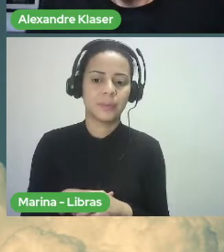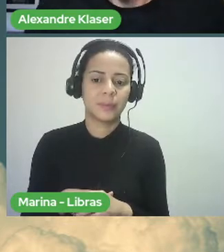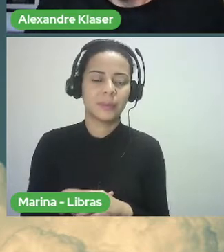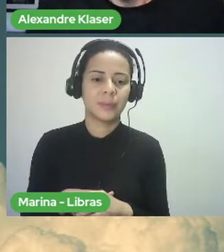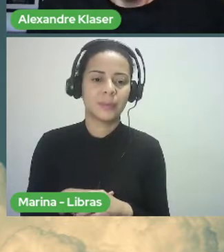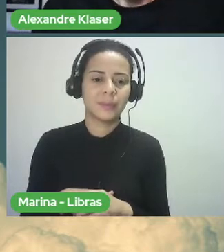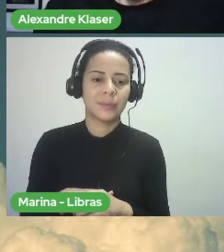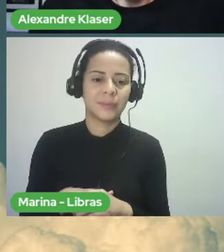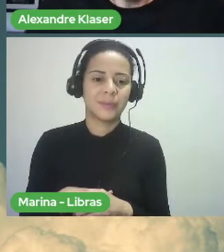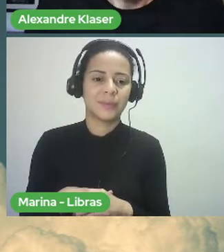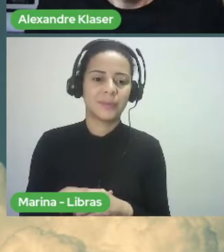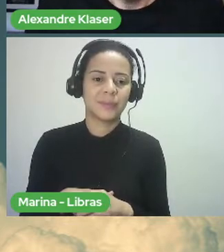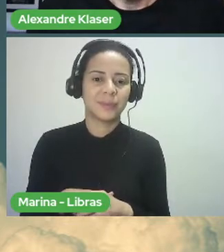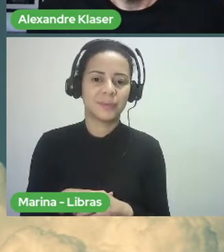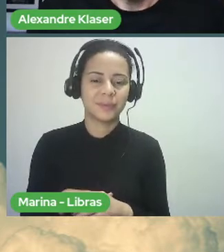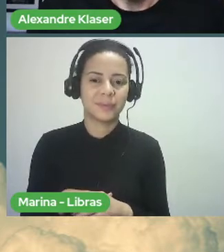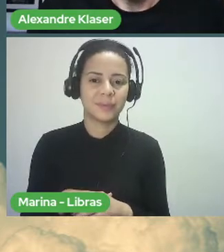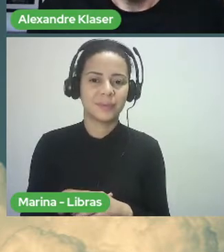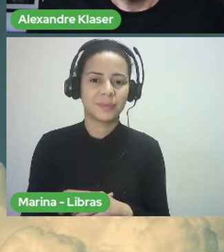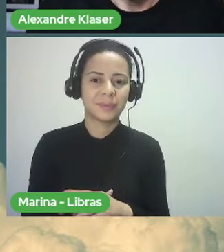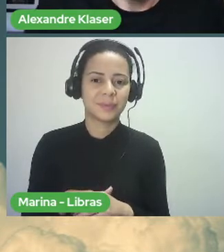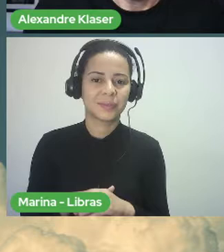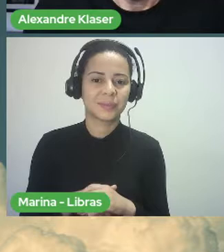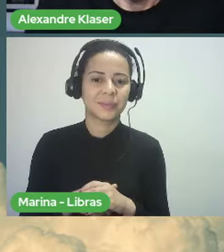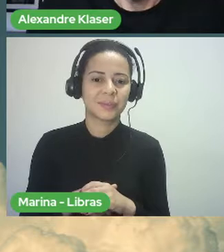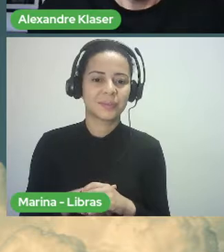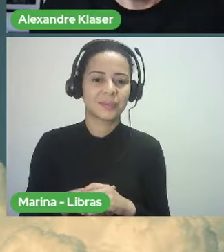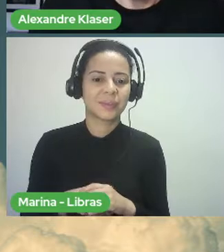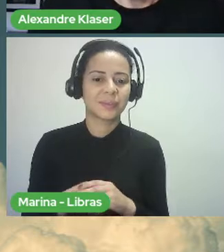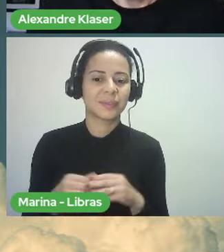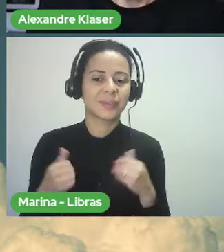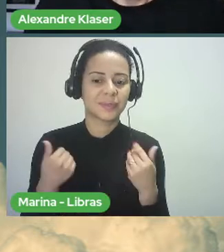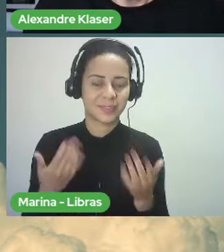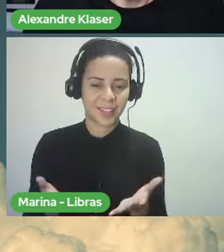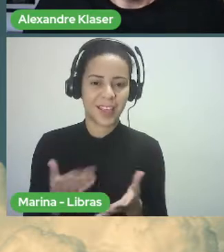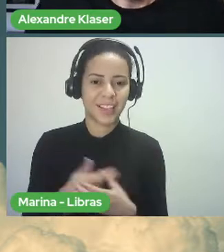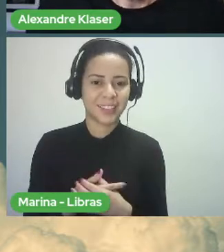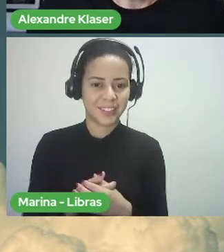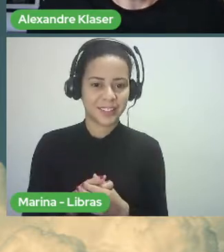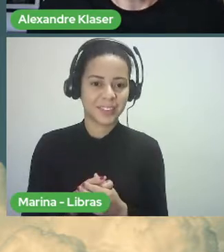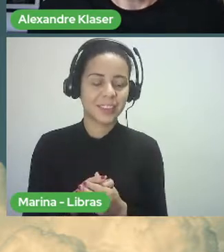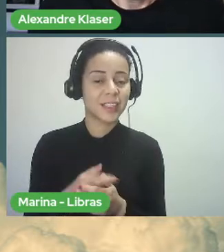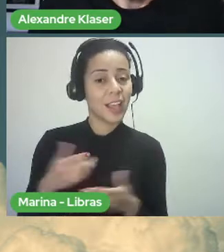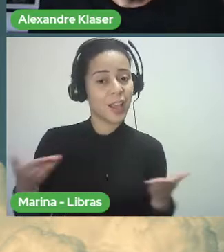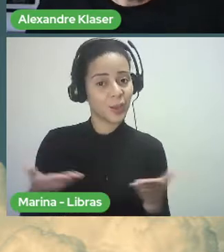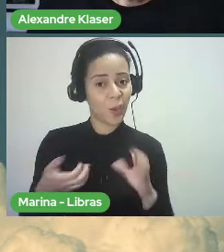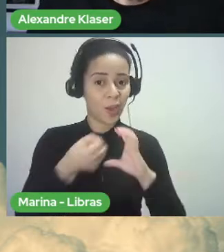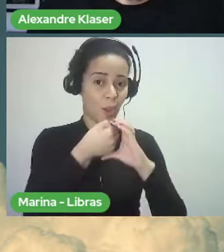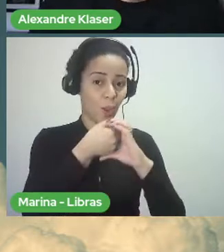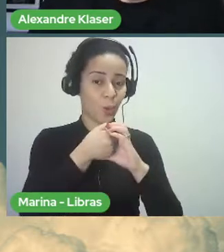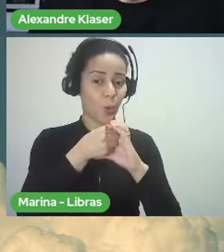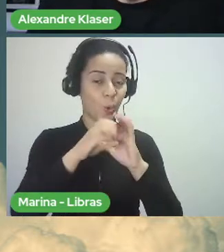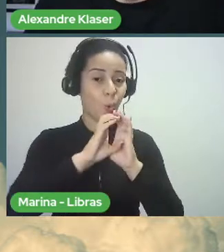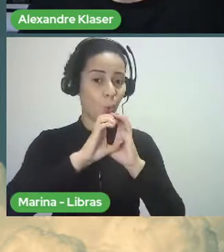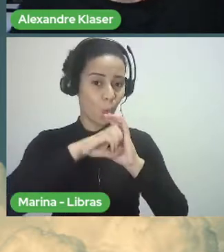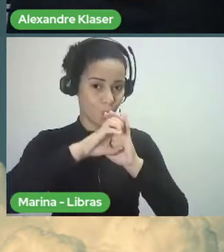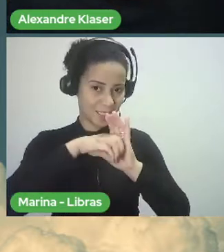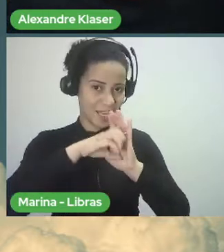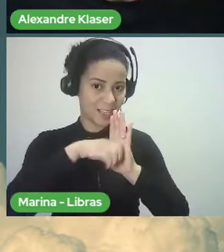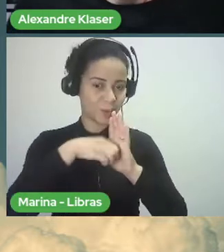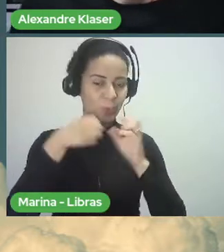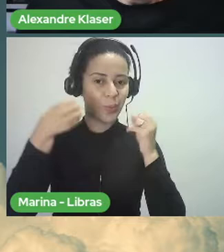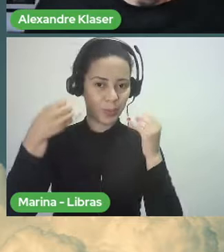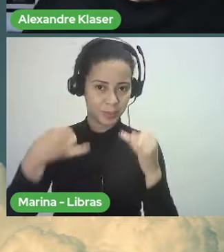Aí, enquanto respondem, eu vou avançando para a parte mais conceitual, beleza? Que é basicamente o que é uma